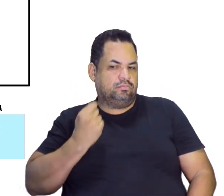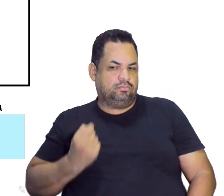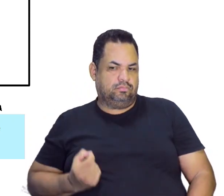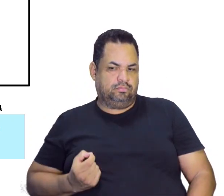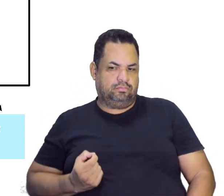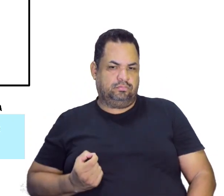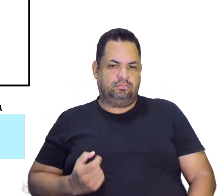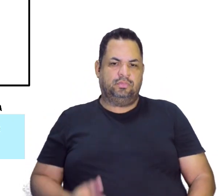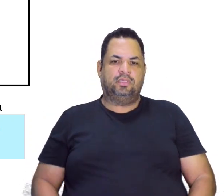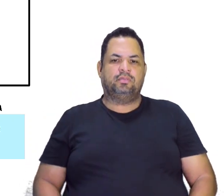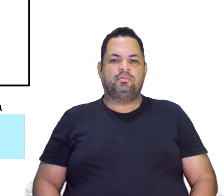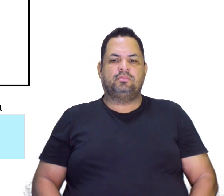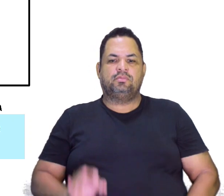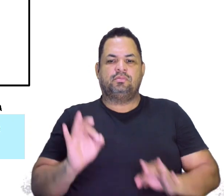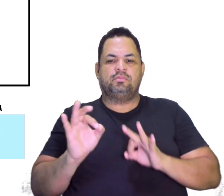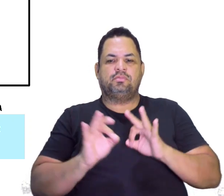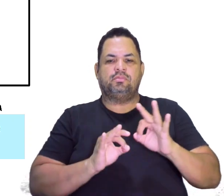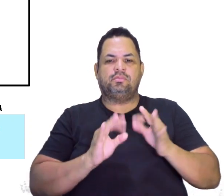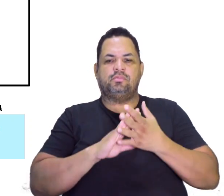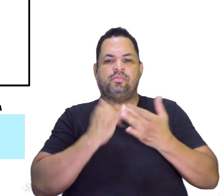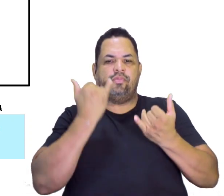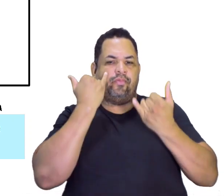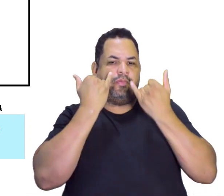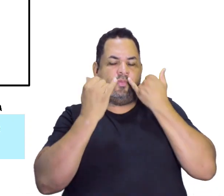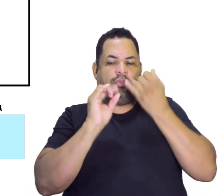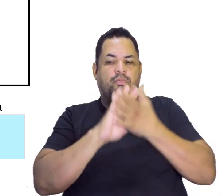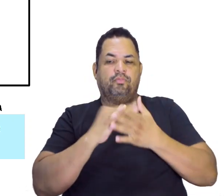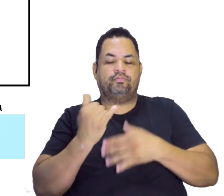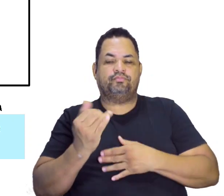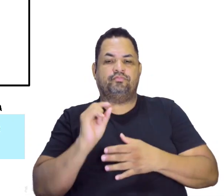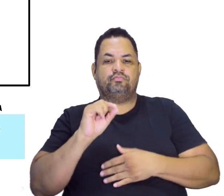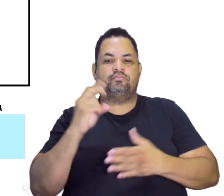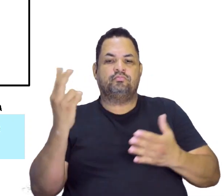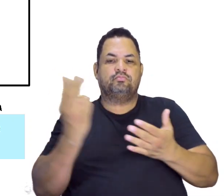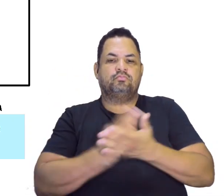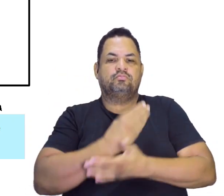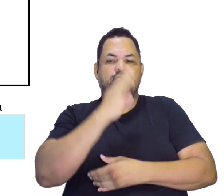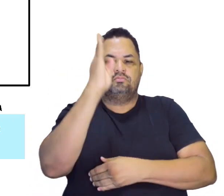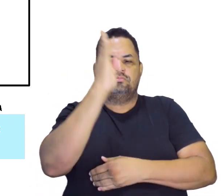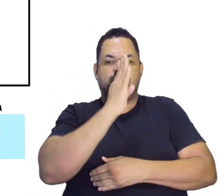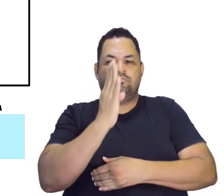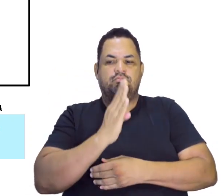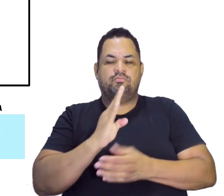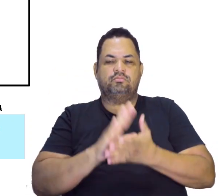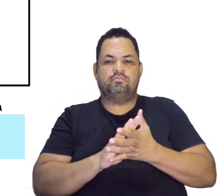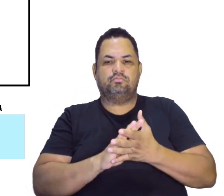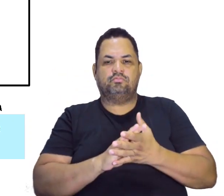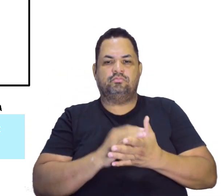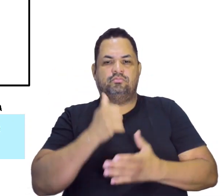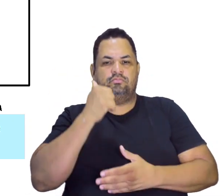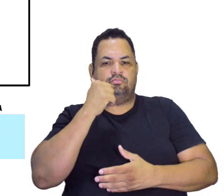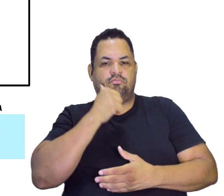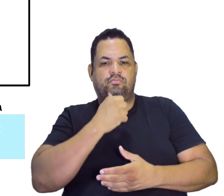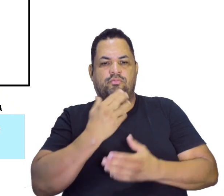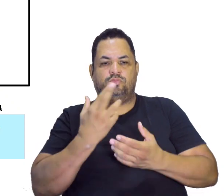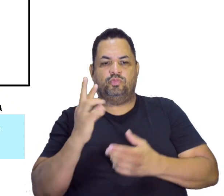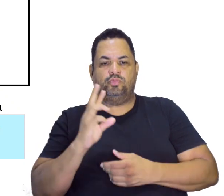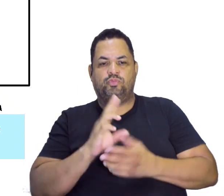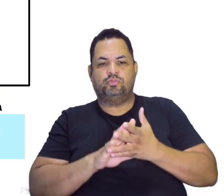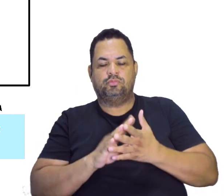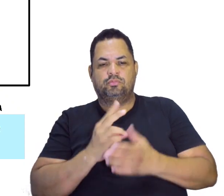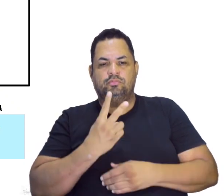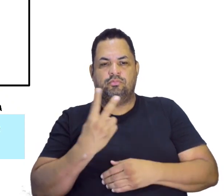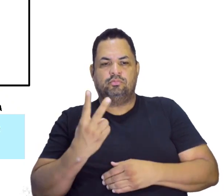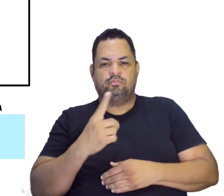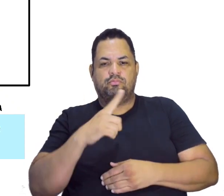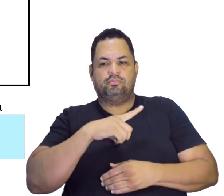do Amaral, informando a ela o que estava acontecendo no Brasil, né? Elas se atualizavam. Então,